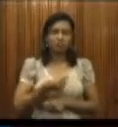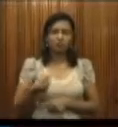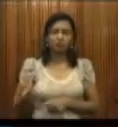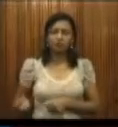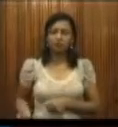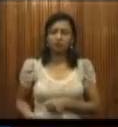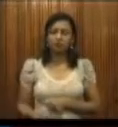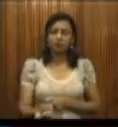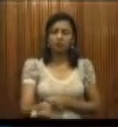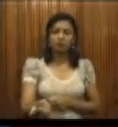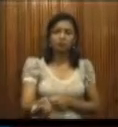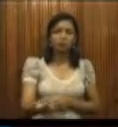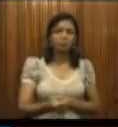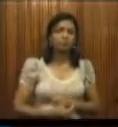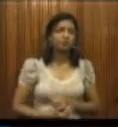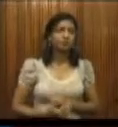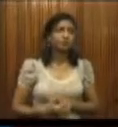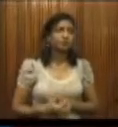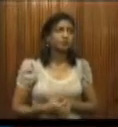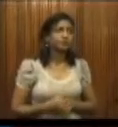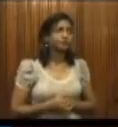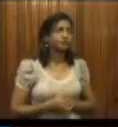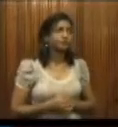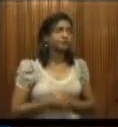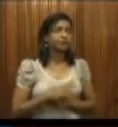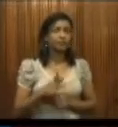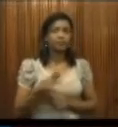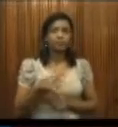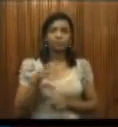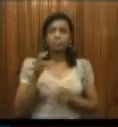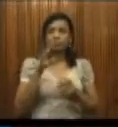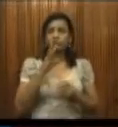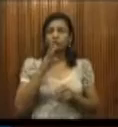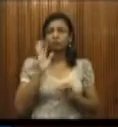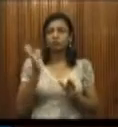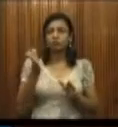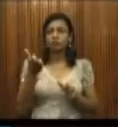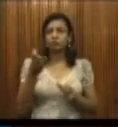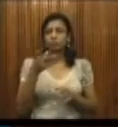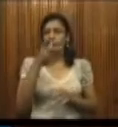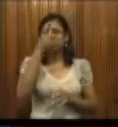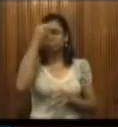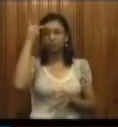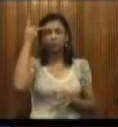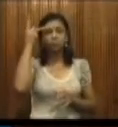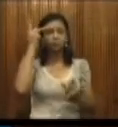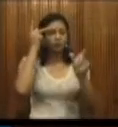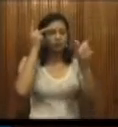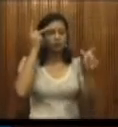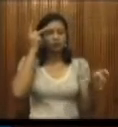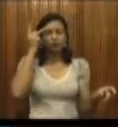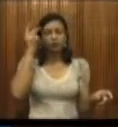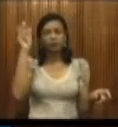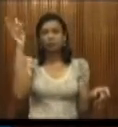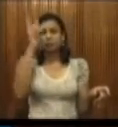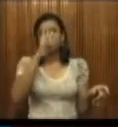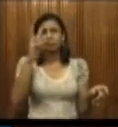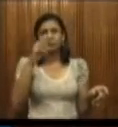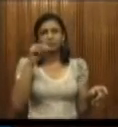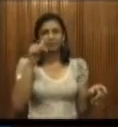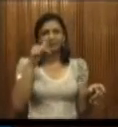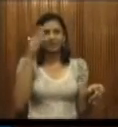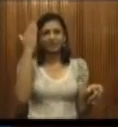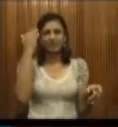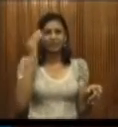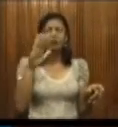Diante disso daqui, já que nós identificamos o personagem, já que nós descrevemos a necessidade